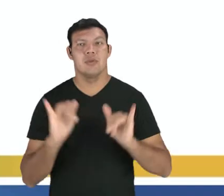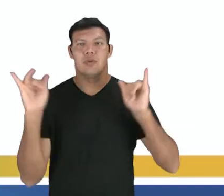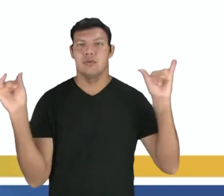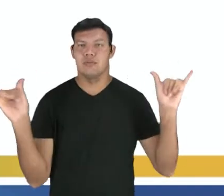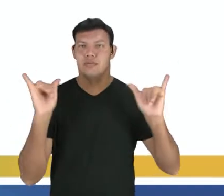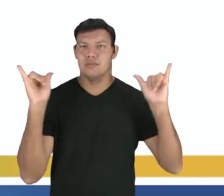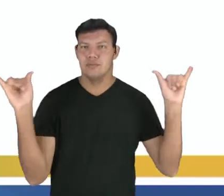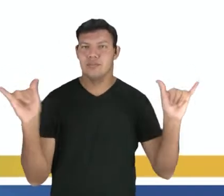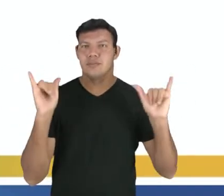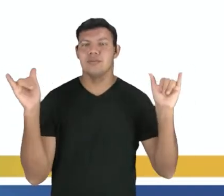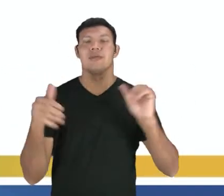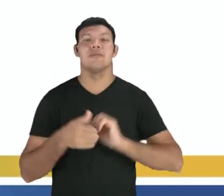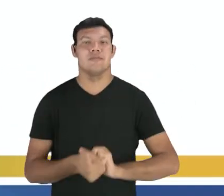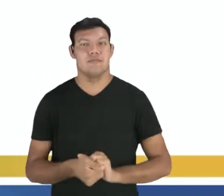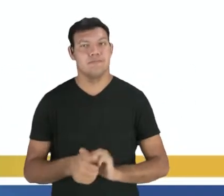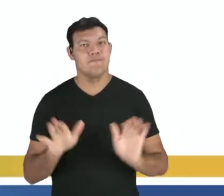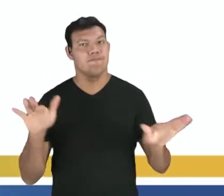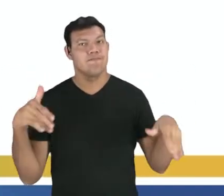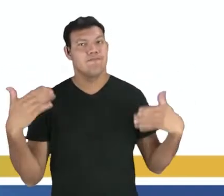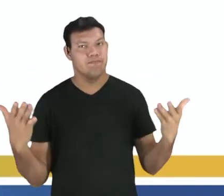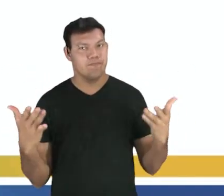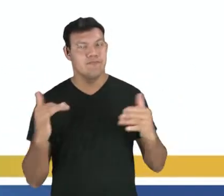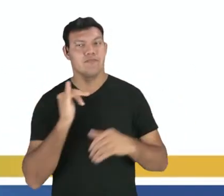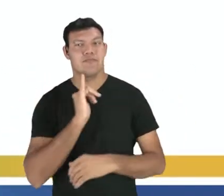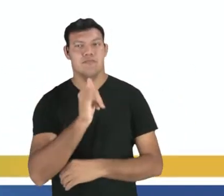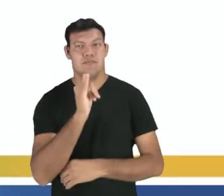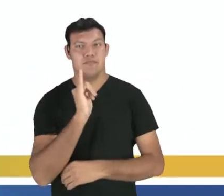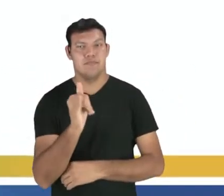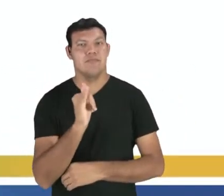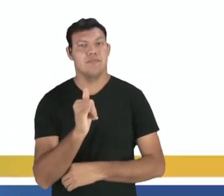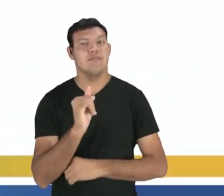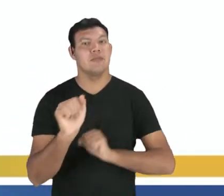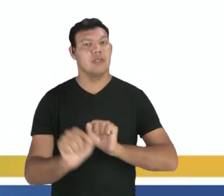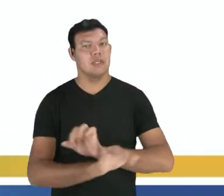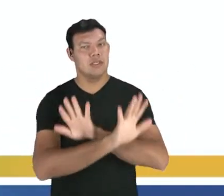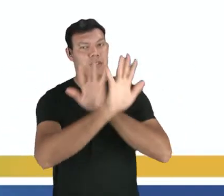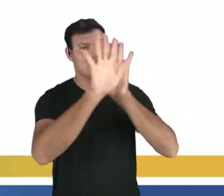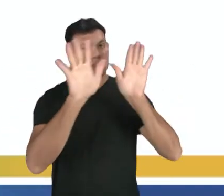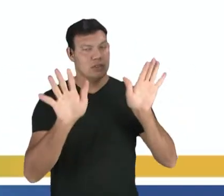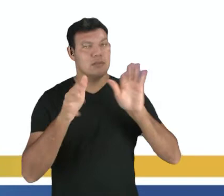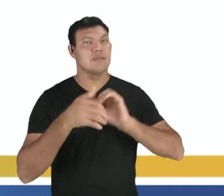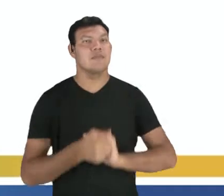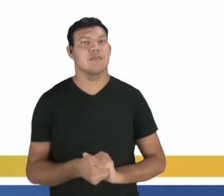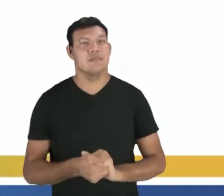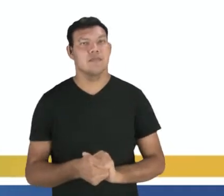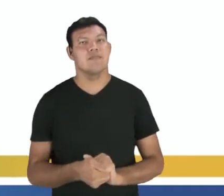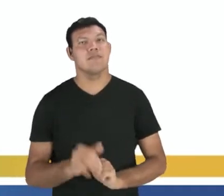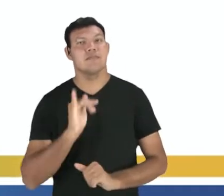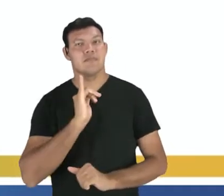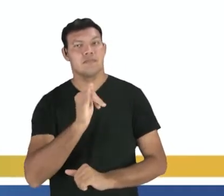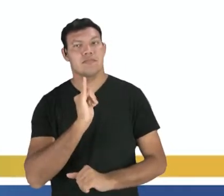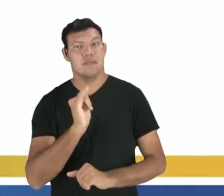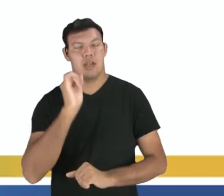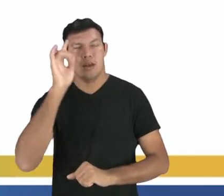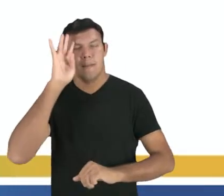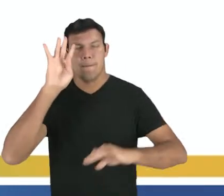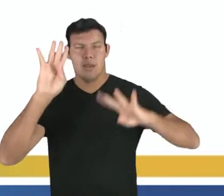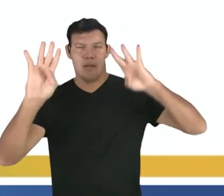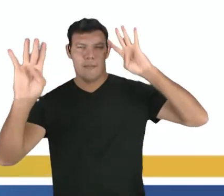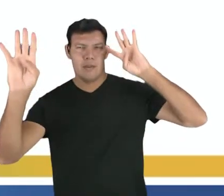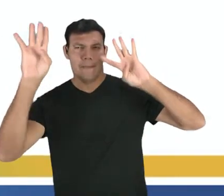notícias também então é a se trata da narrativa objetiva EA narrativa de ficção